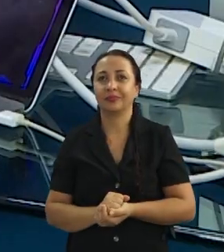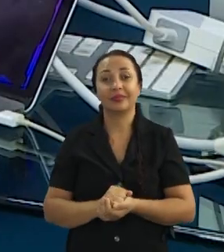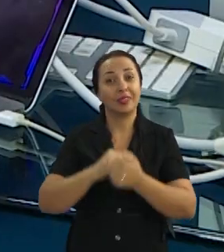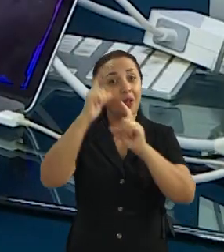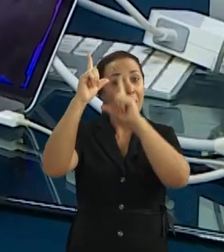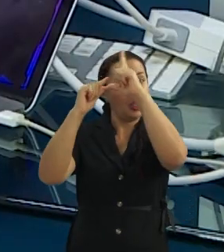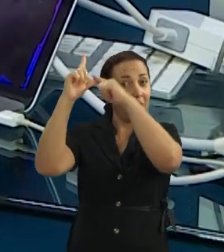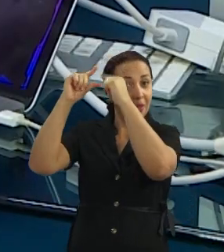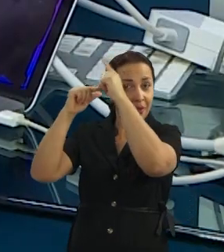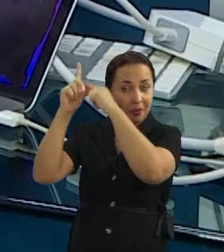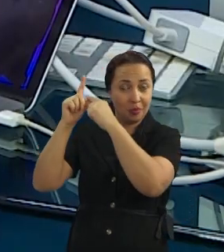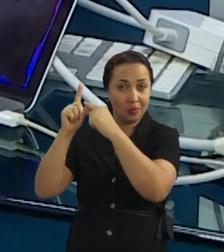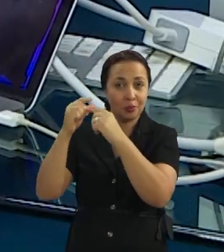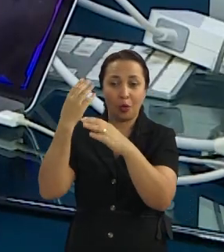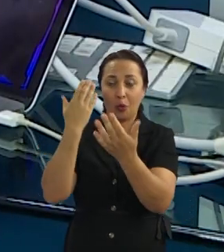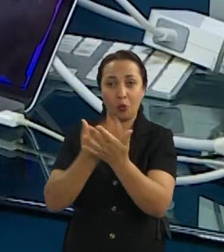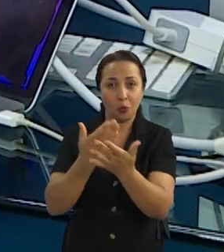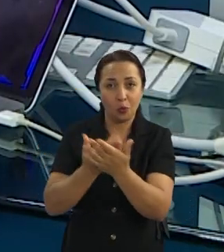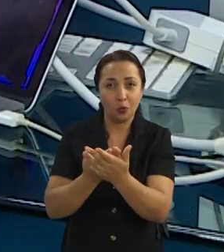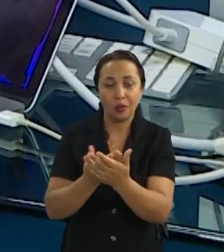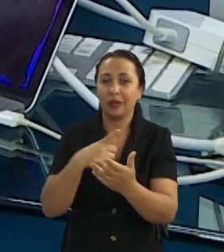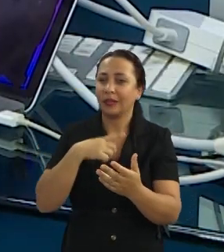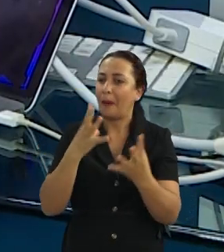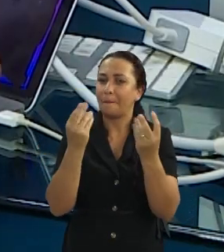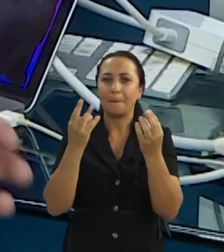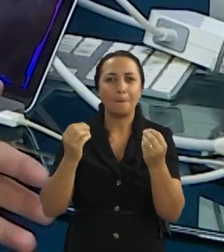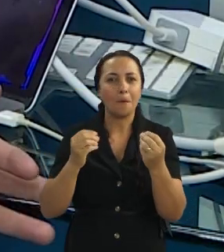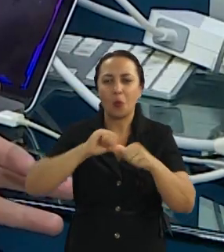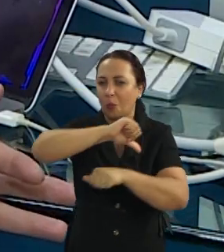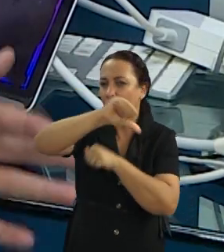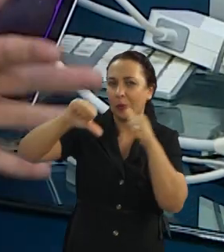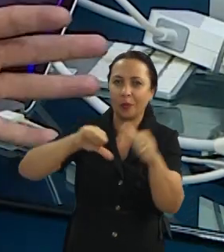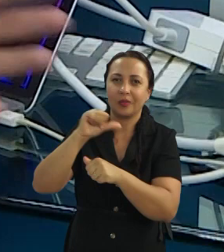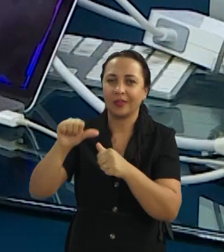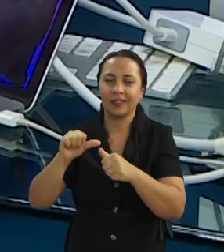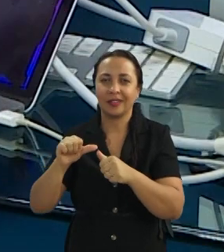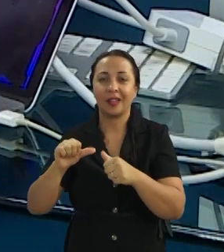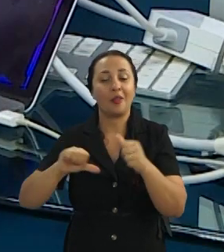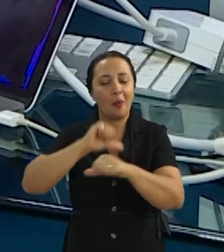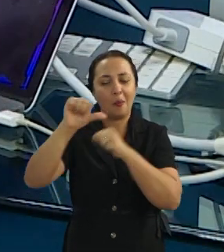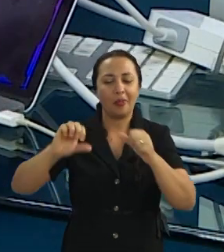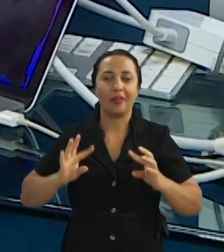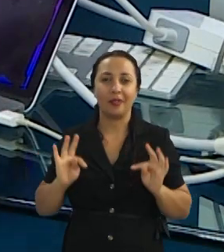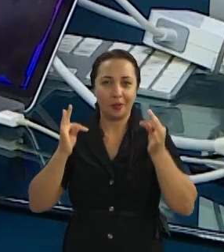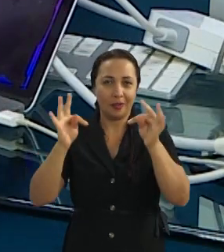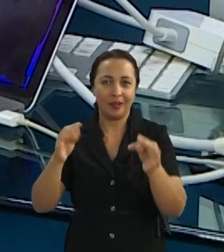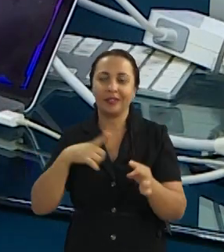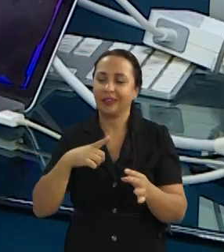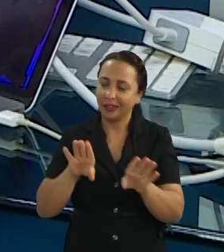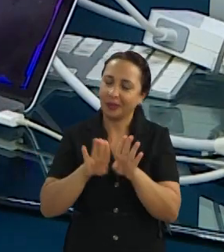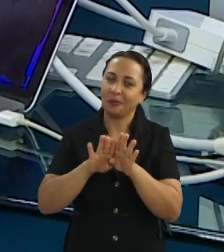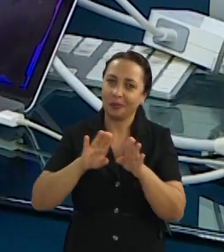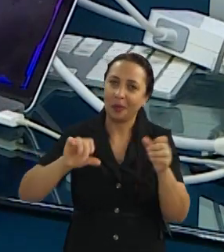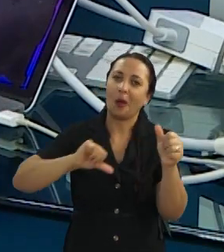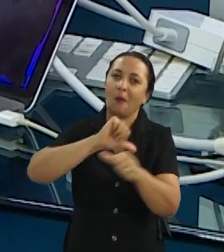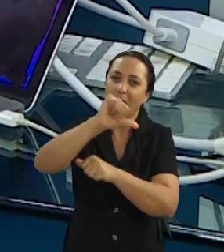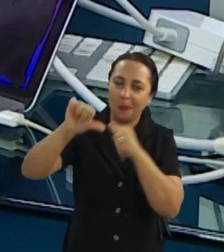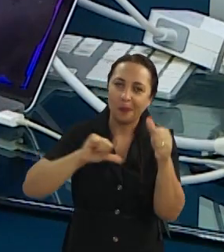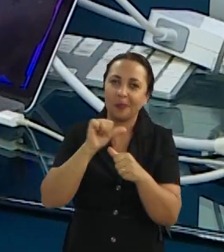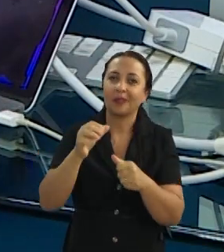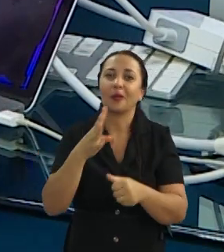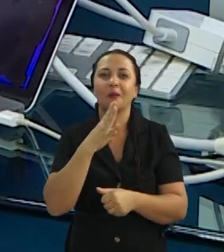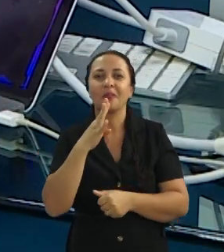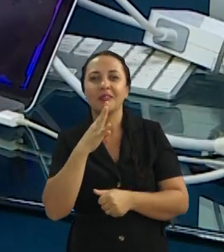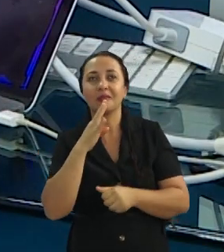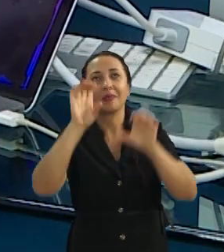astronomia aconteceram algumas revoluções, não foram muitas, do jeito que tem as revoluções tecnológicas, existe a revolução do conhecimento em astronomia,